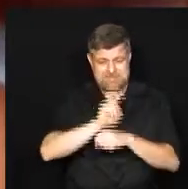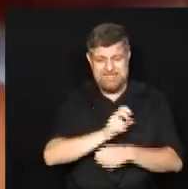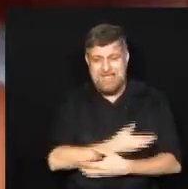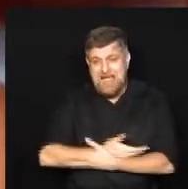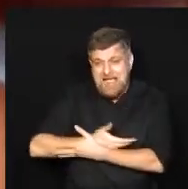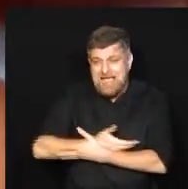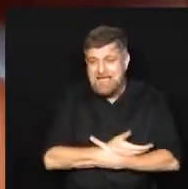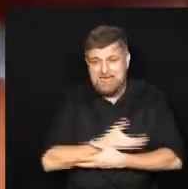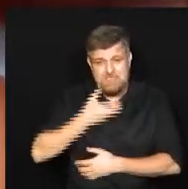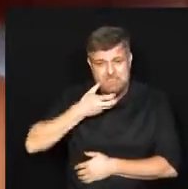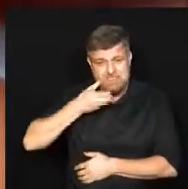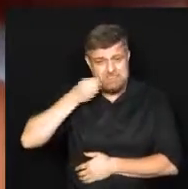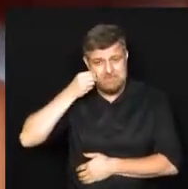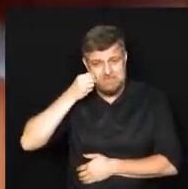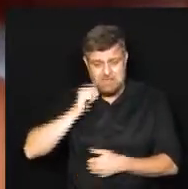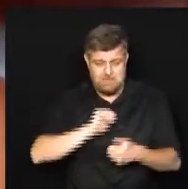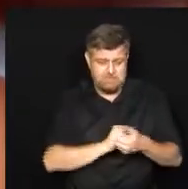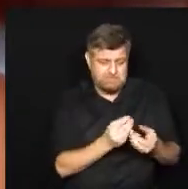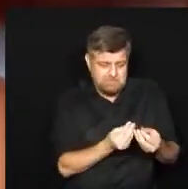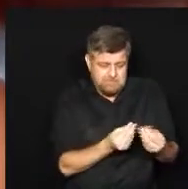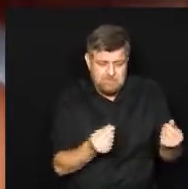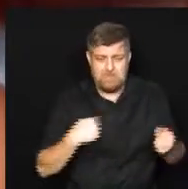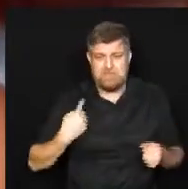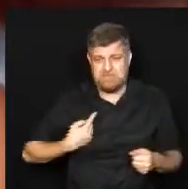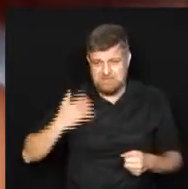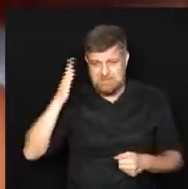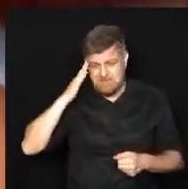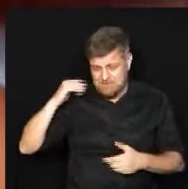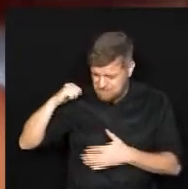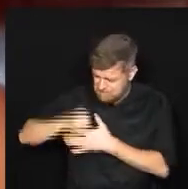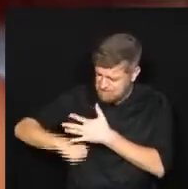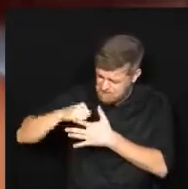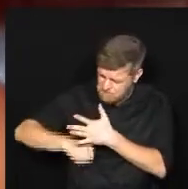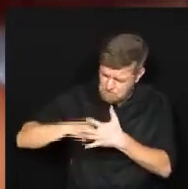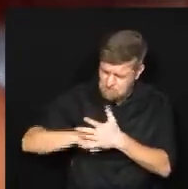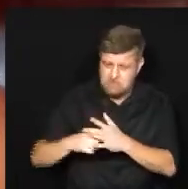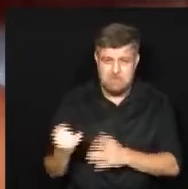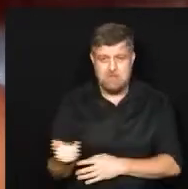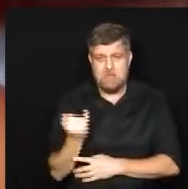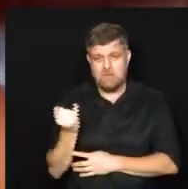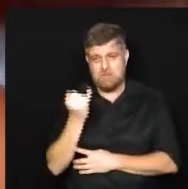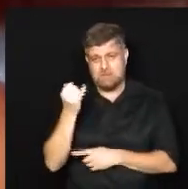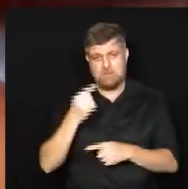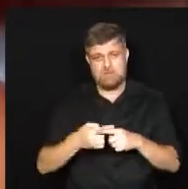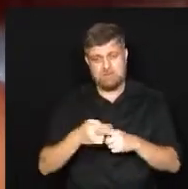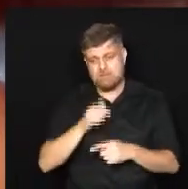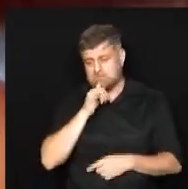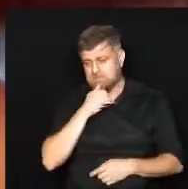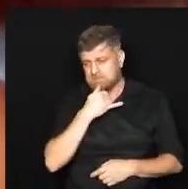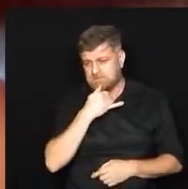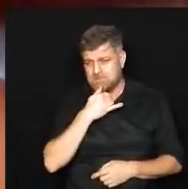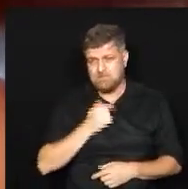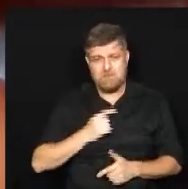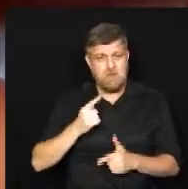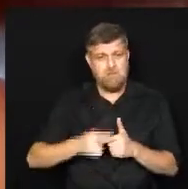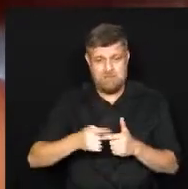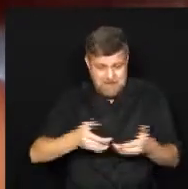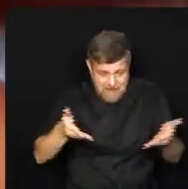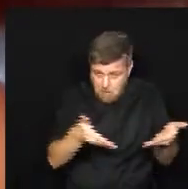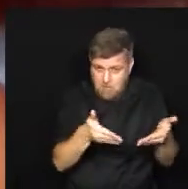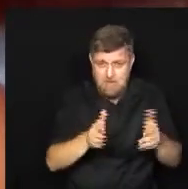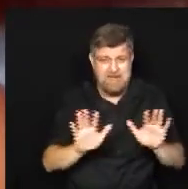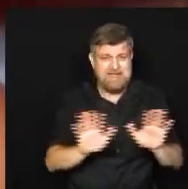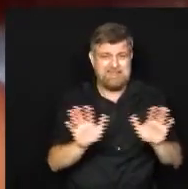da qualidade. É lógico que isso é um processo de luta importantíssimo, porque infelizmente esse não é um problema de